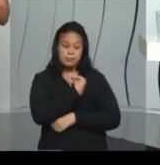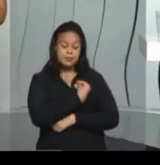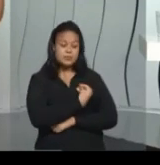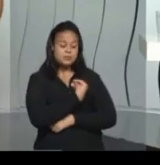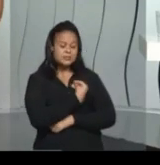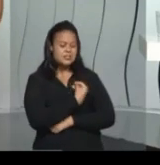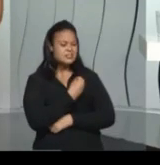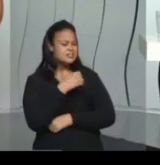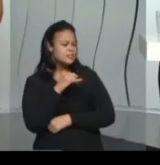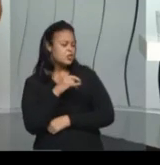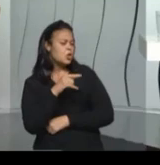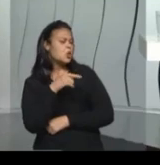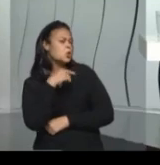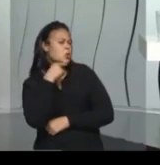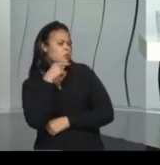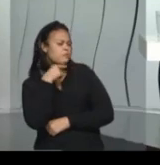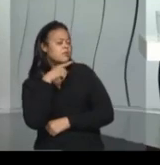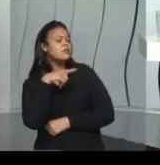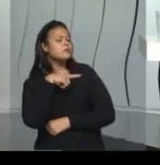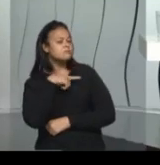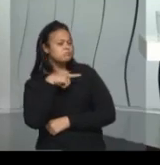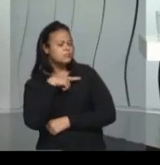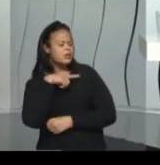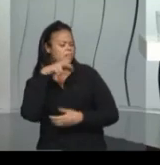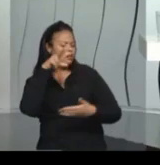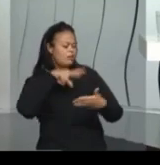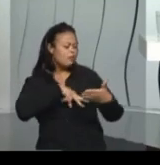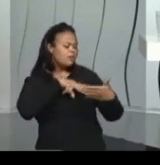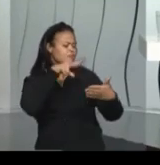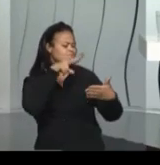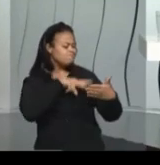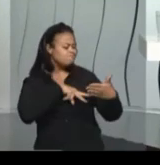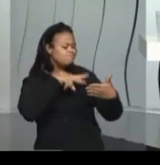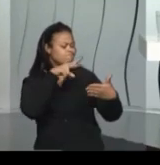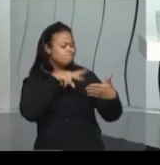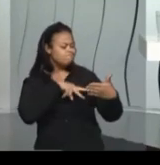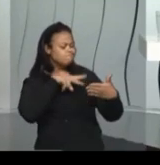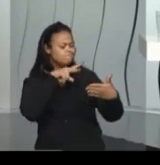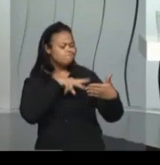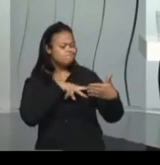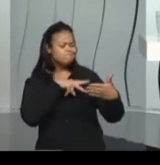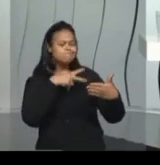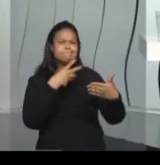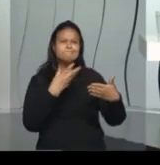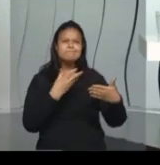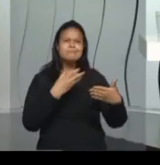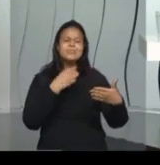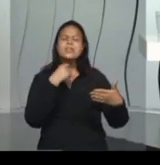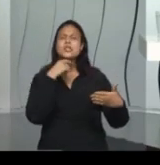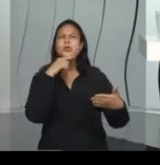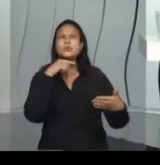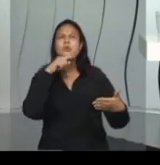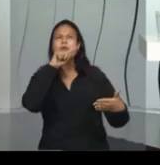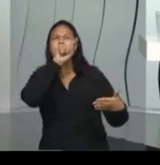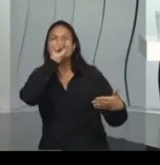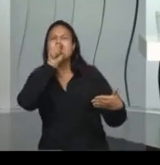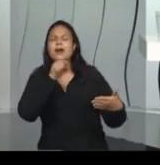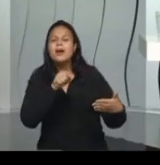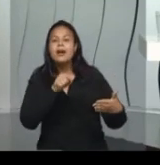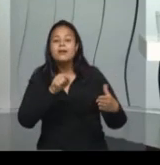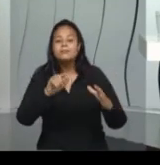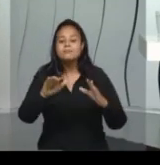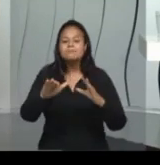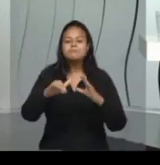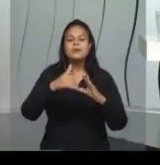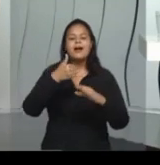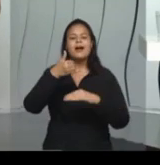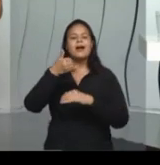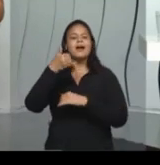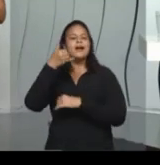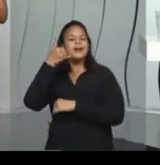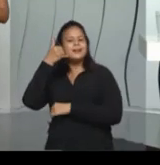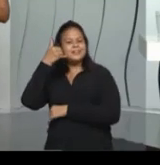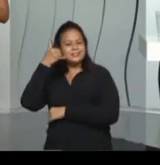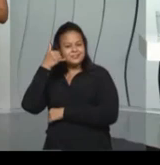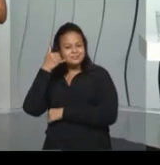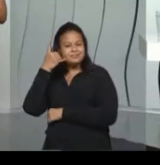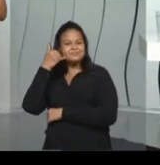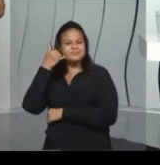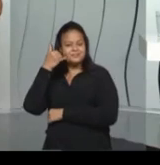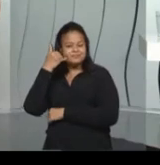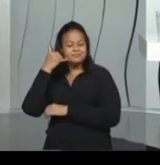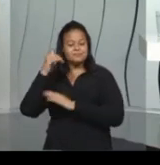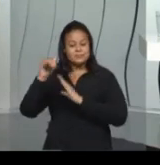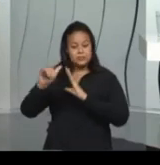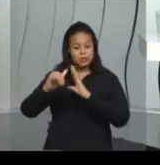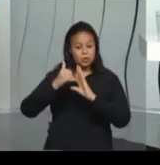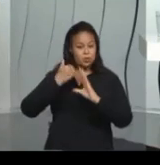lá lendo, né, as suas semanas, teve dúvida, liga para a gente, vamos tirar a sua